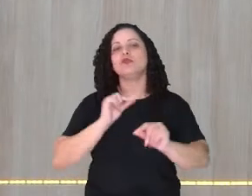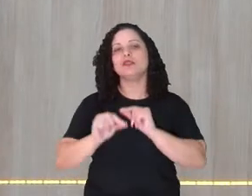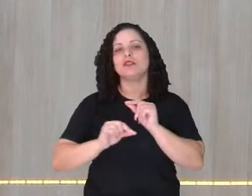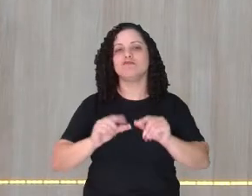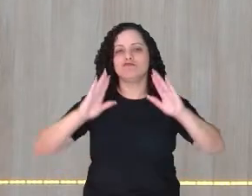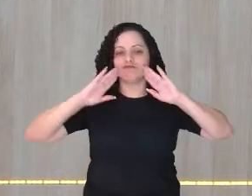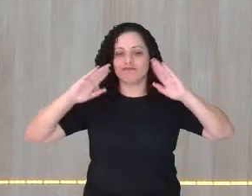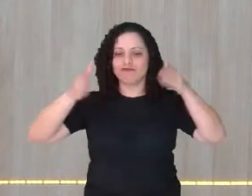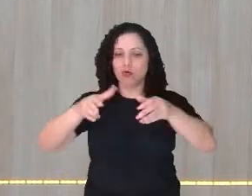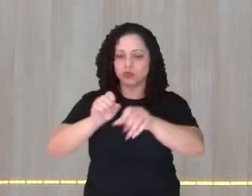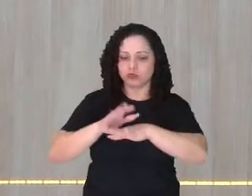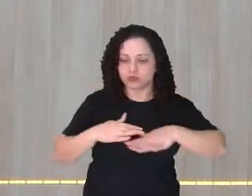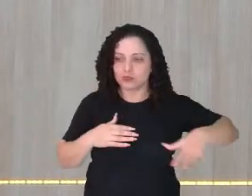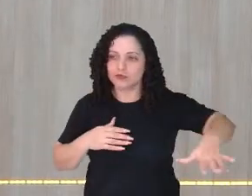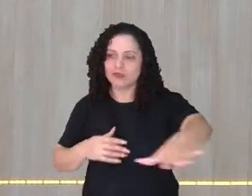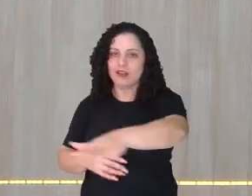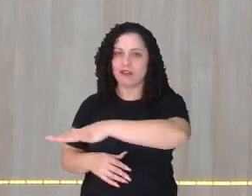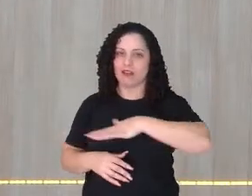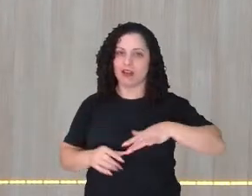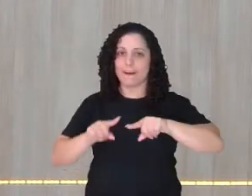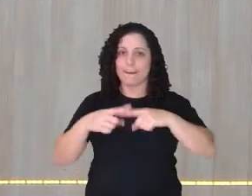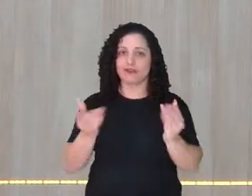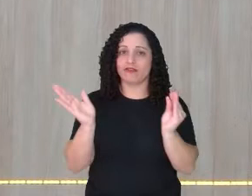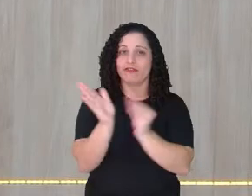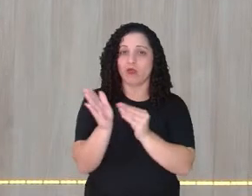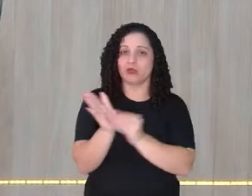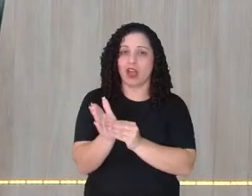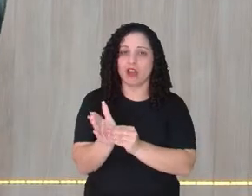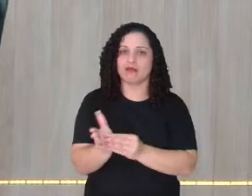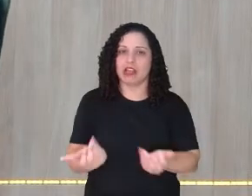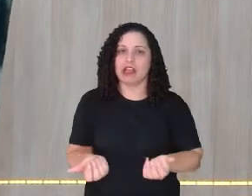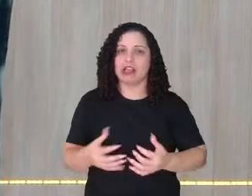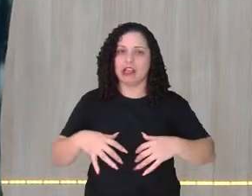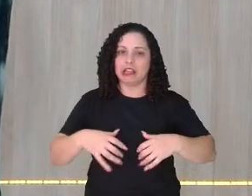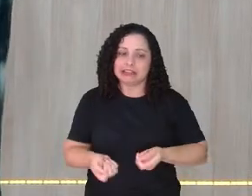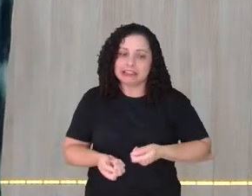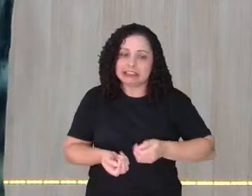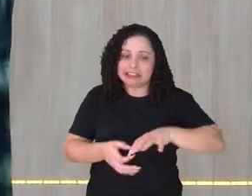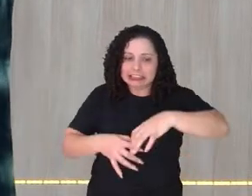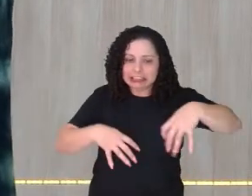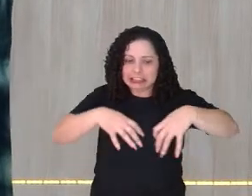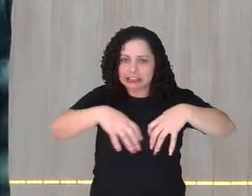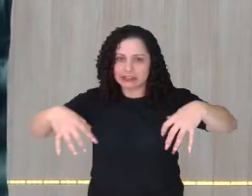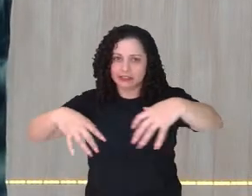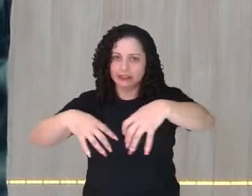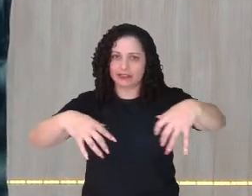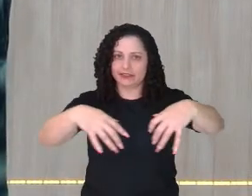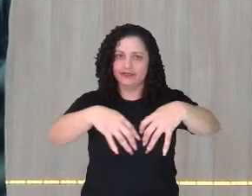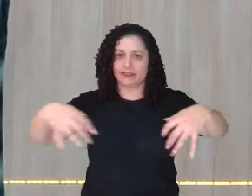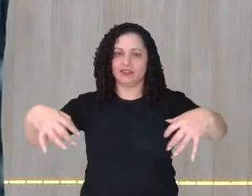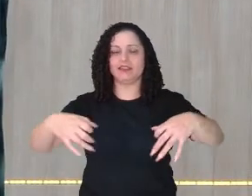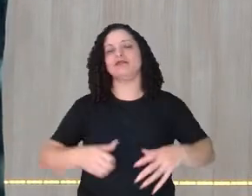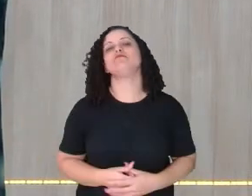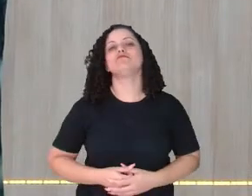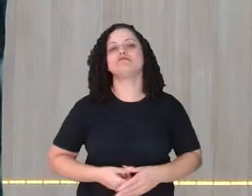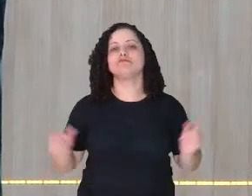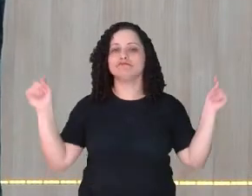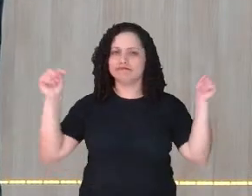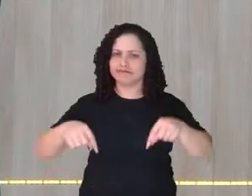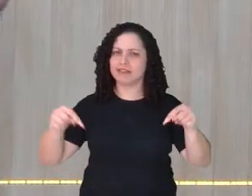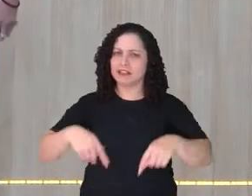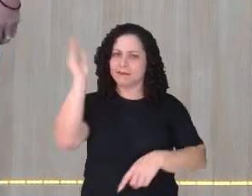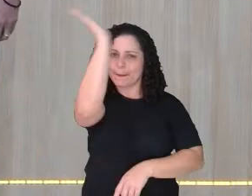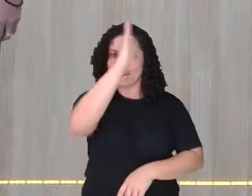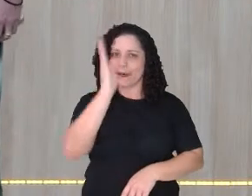concentradores ali de terra e é mal distribuída essas terras no nosso território, um dos maiores aqui, se não for o maior da